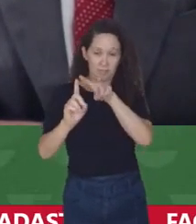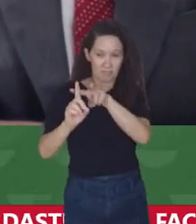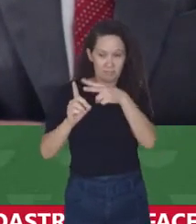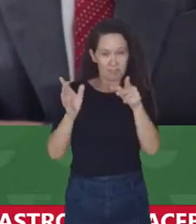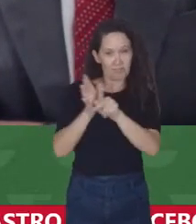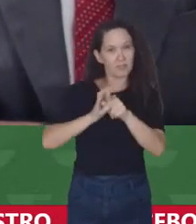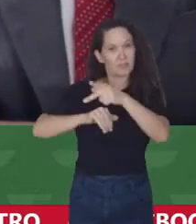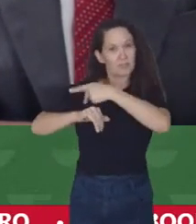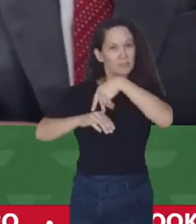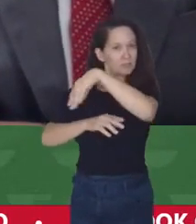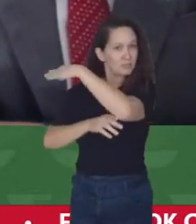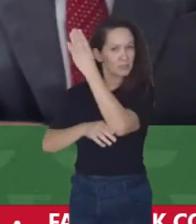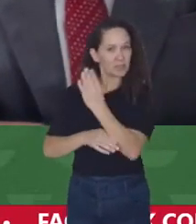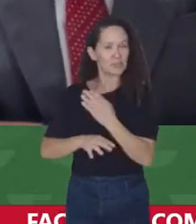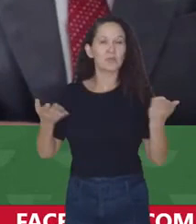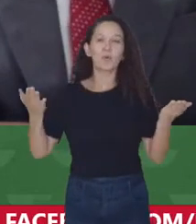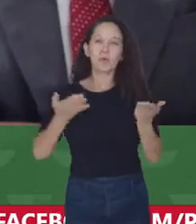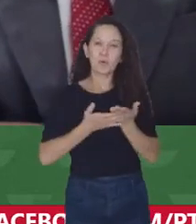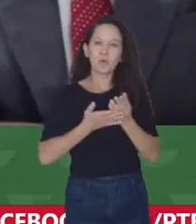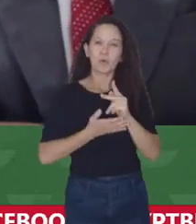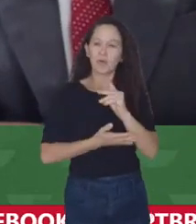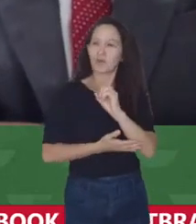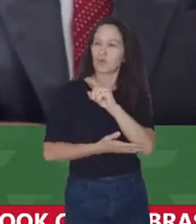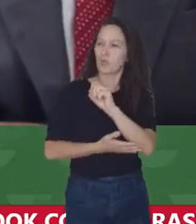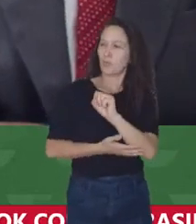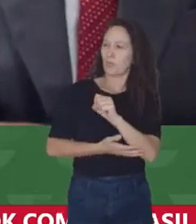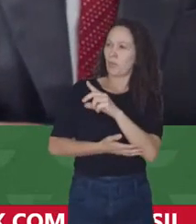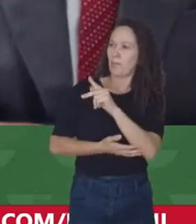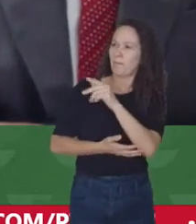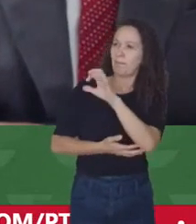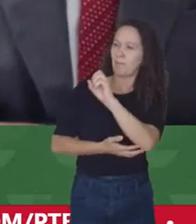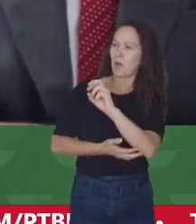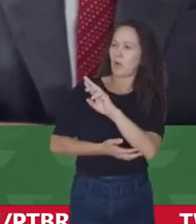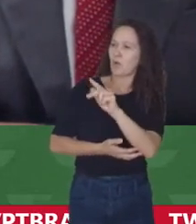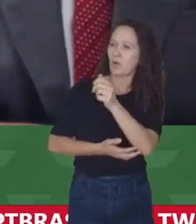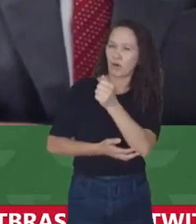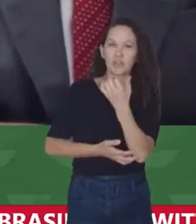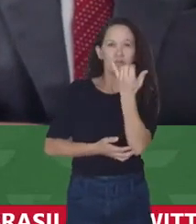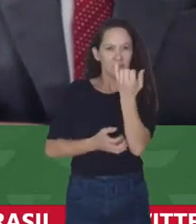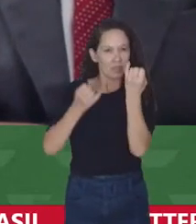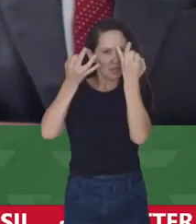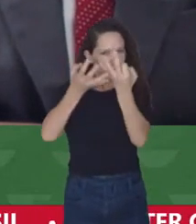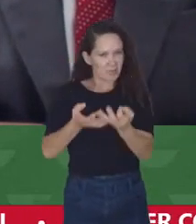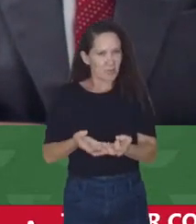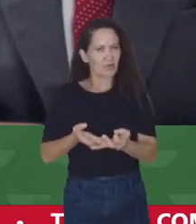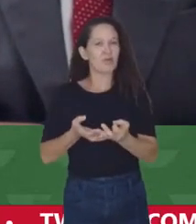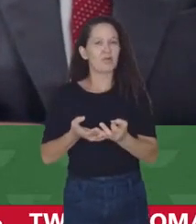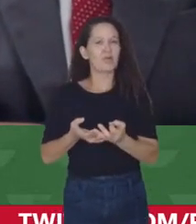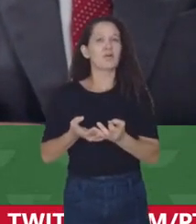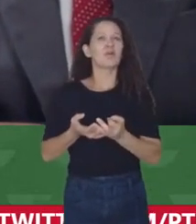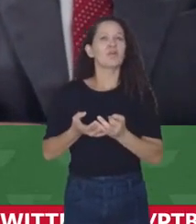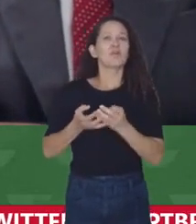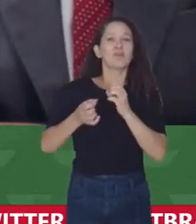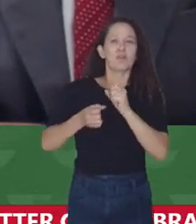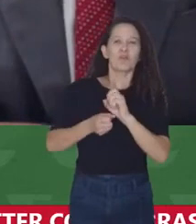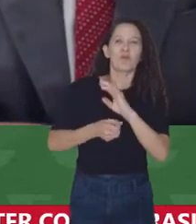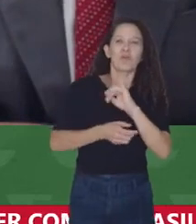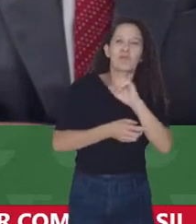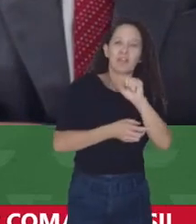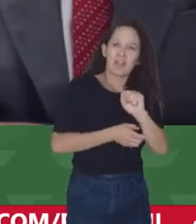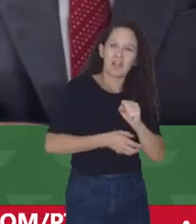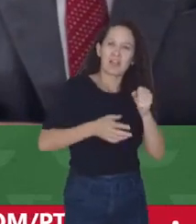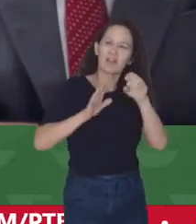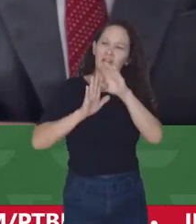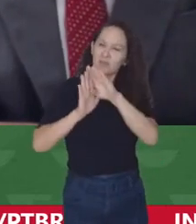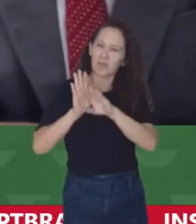desse país. Hoje, Paulo Rocha, você que citou o Estatuto da Juventude, o ProUni, o FIES, o Primeiro Emprego, o Pronatec,